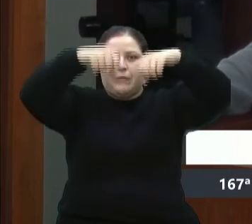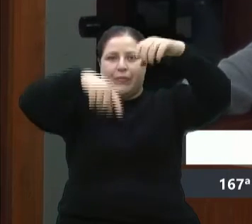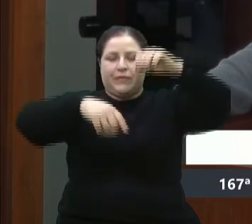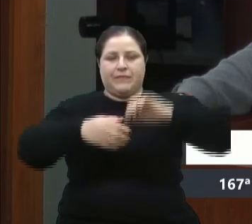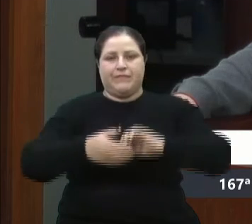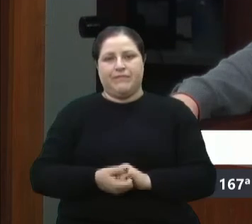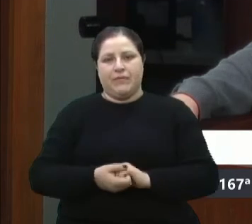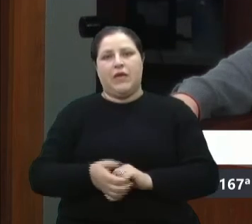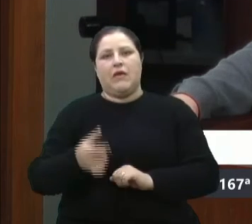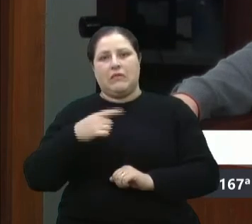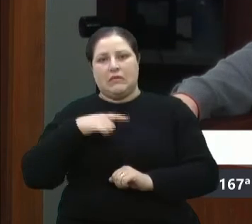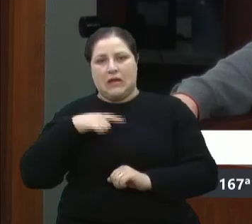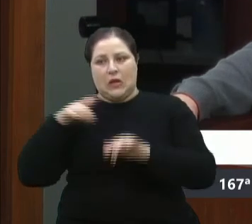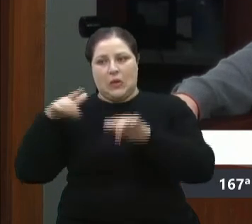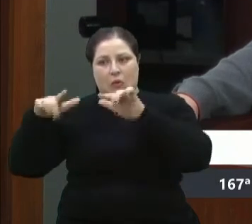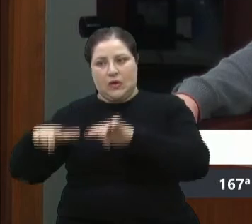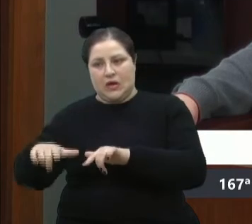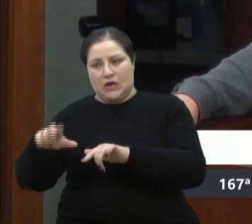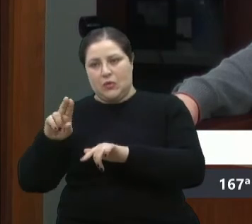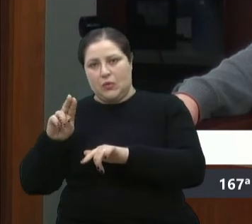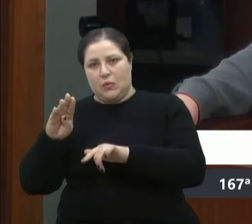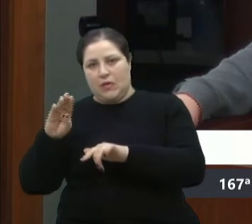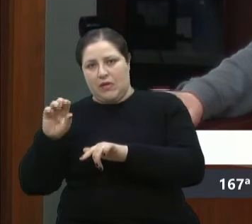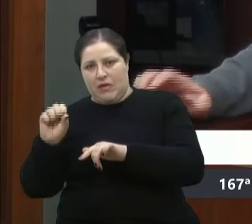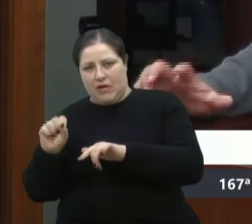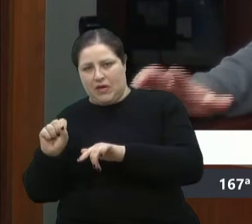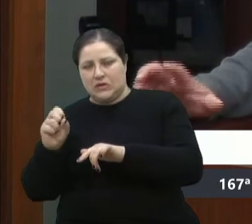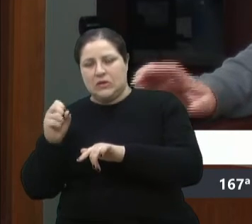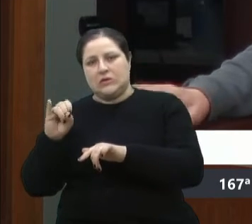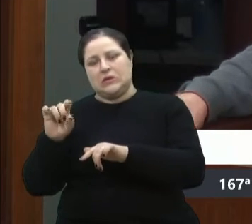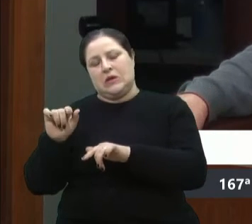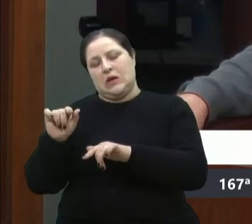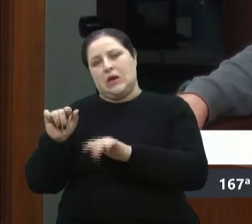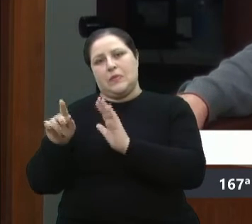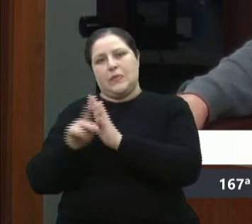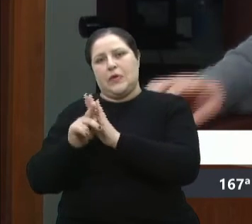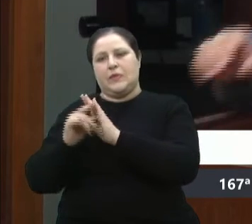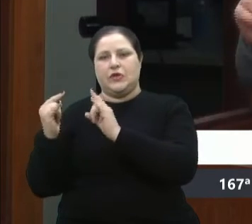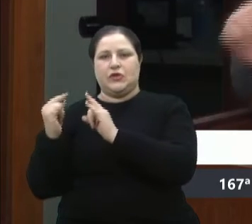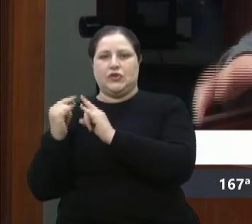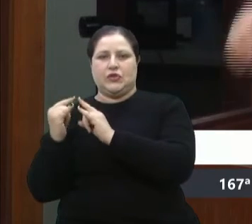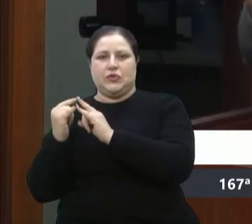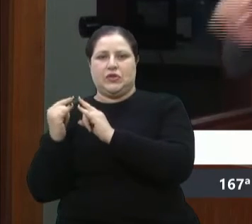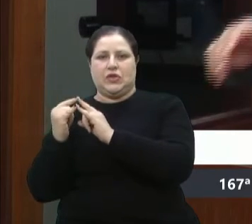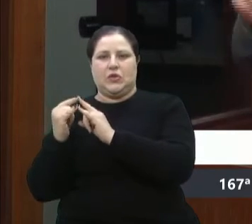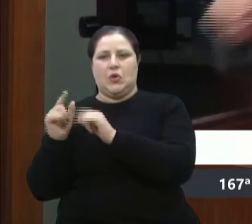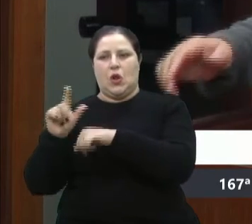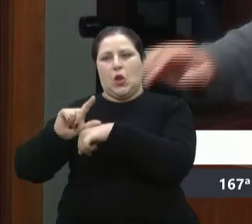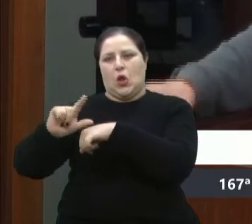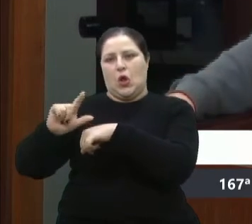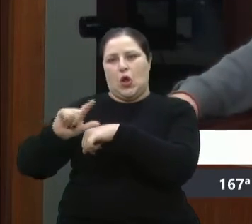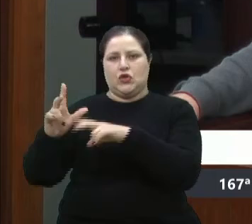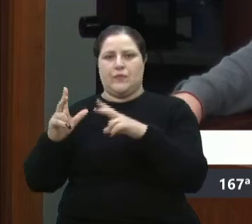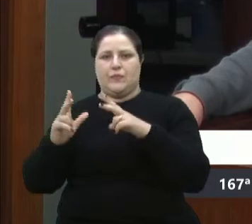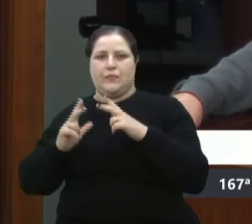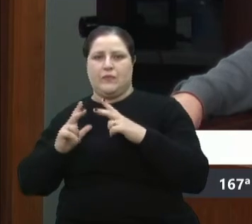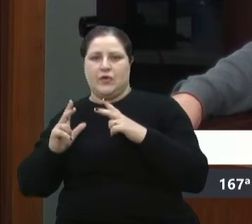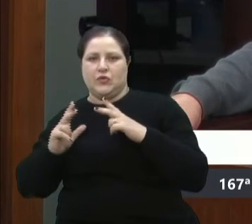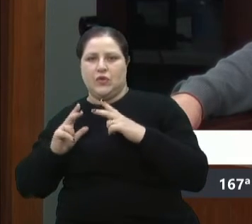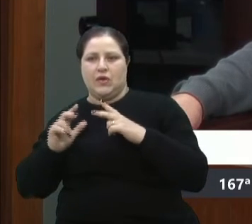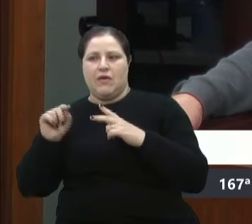fosse se fosse uma entidade, um comércio, alguma coisa privado,